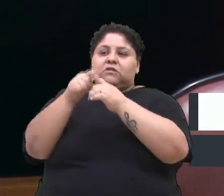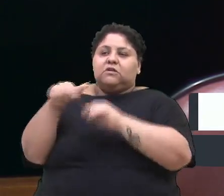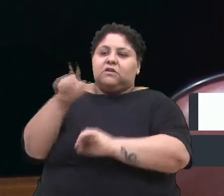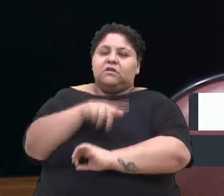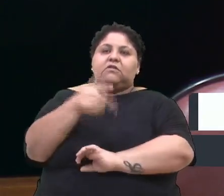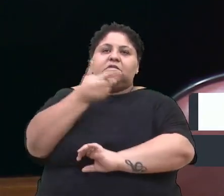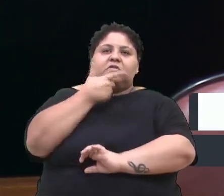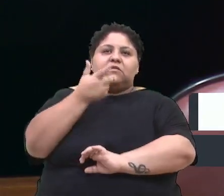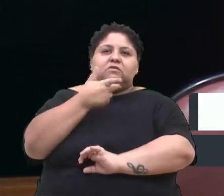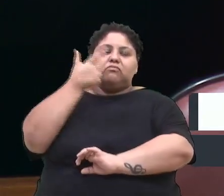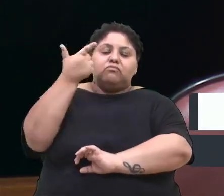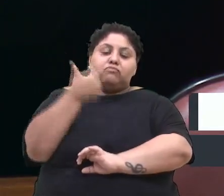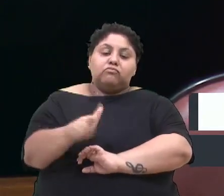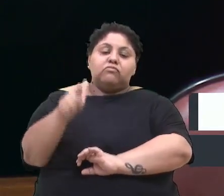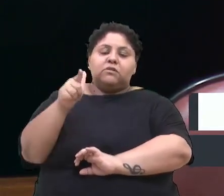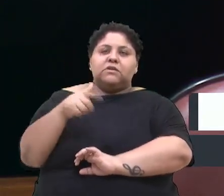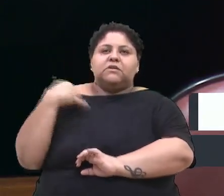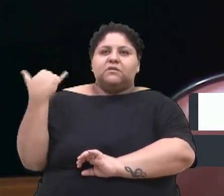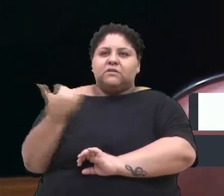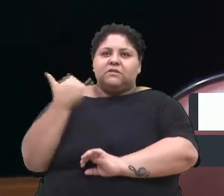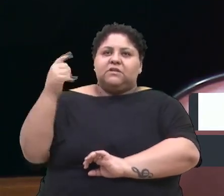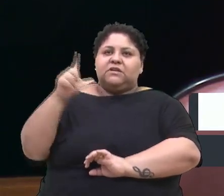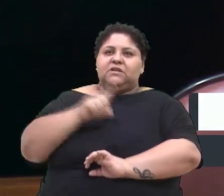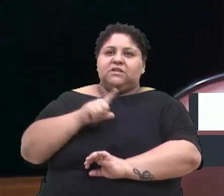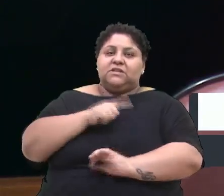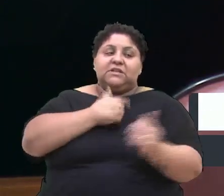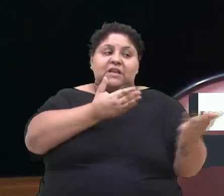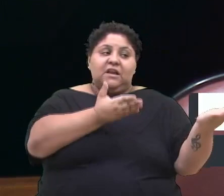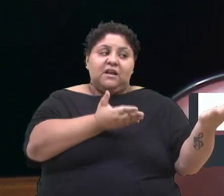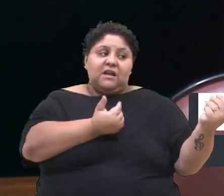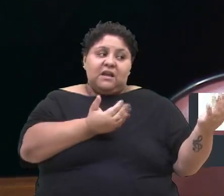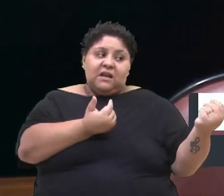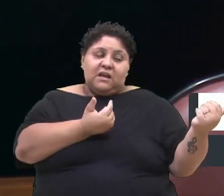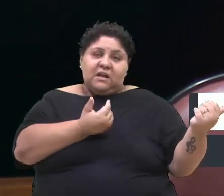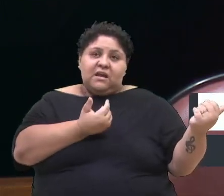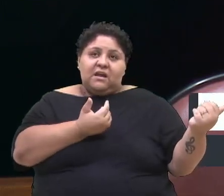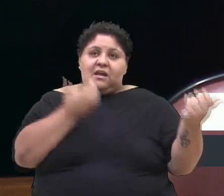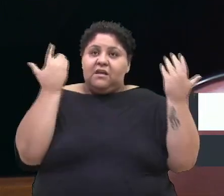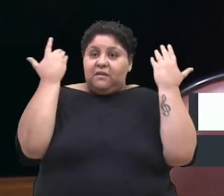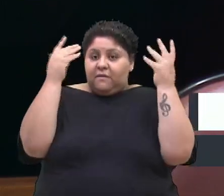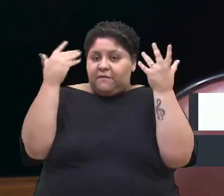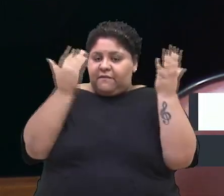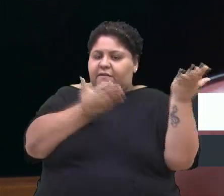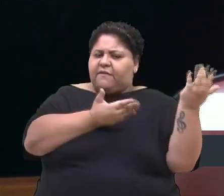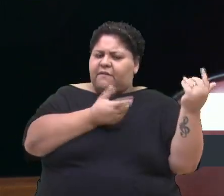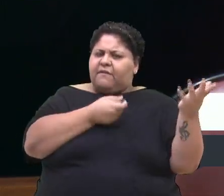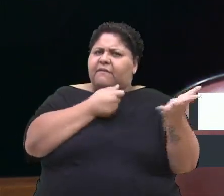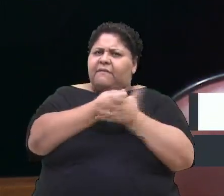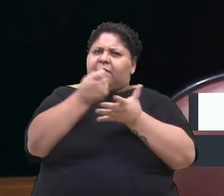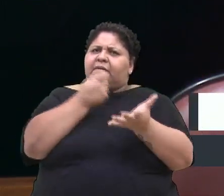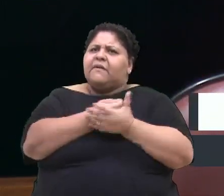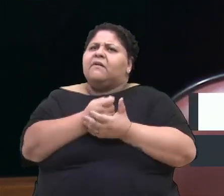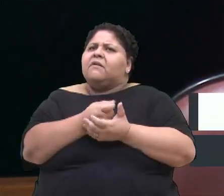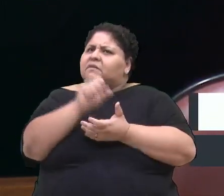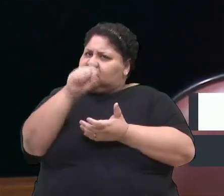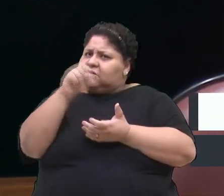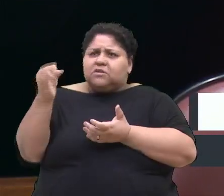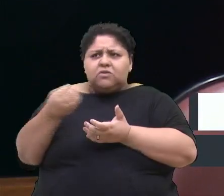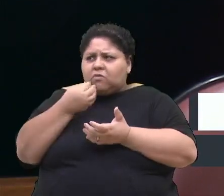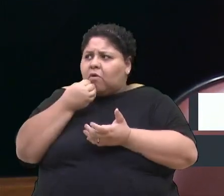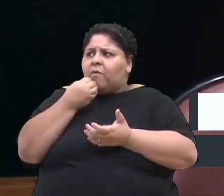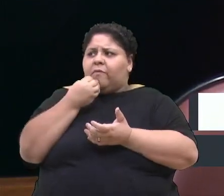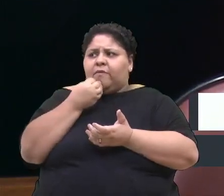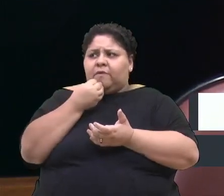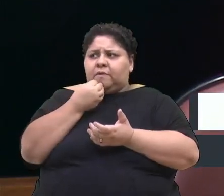da renovação, da importância de ter a juventude, de parabeniza a juventude que está na luta e deve ser